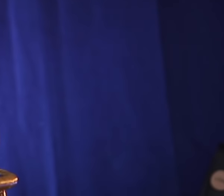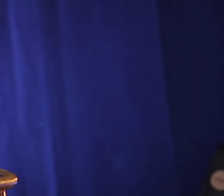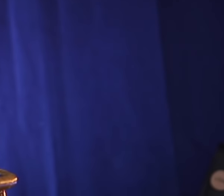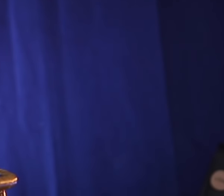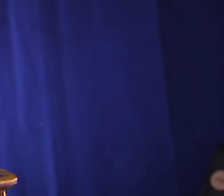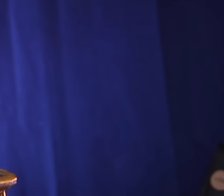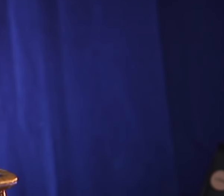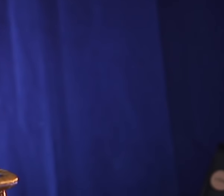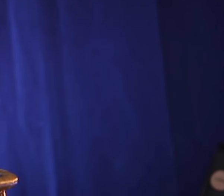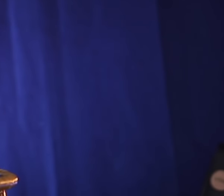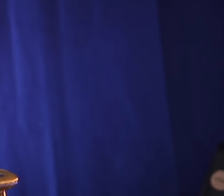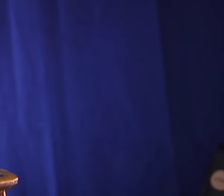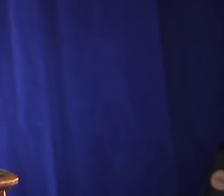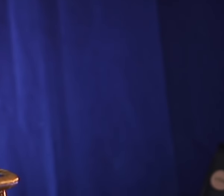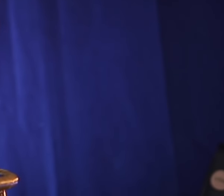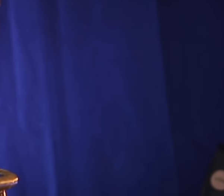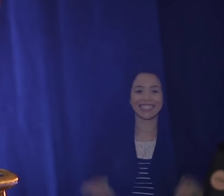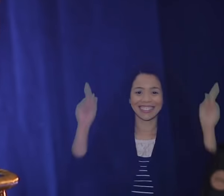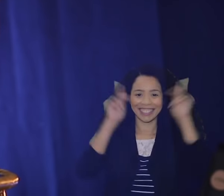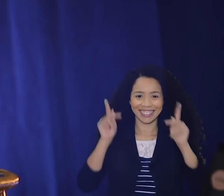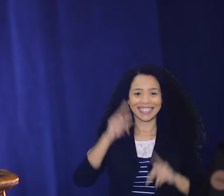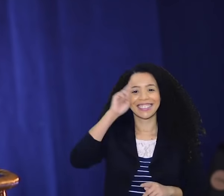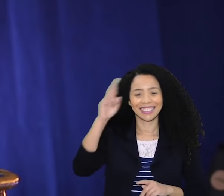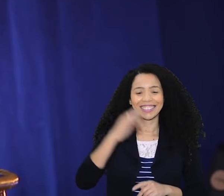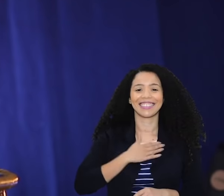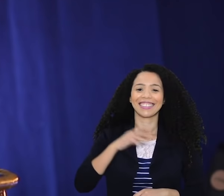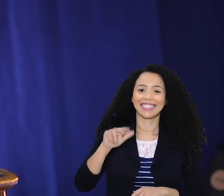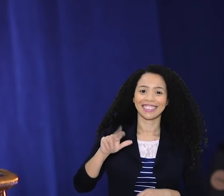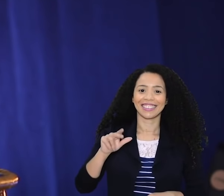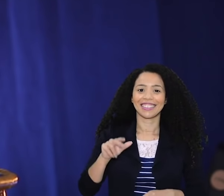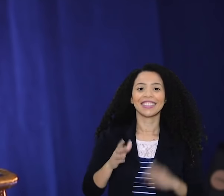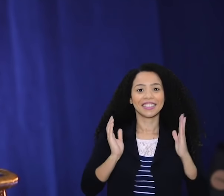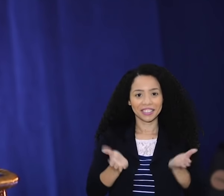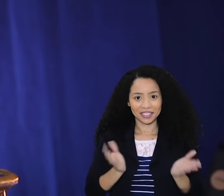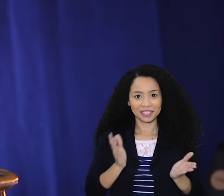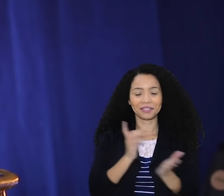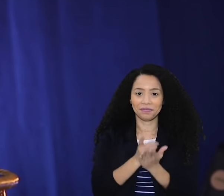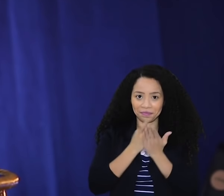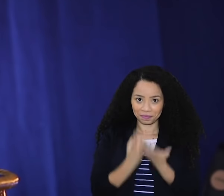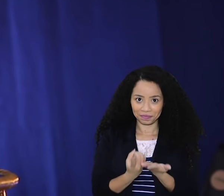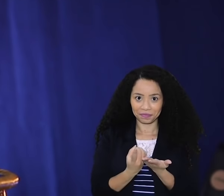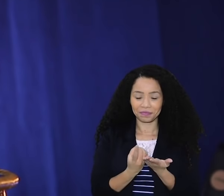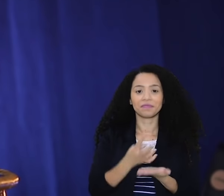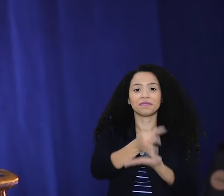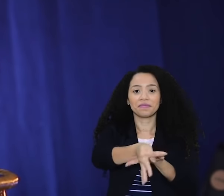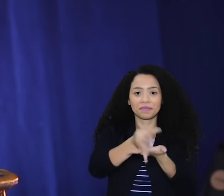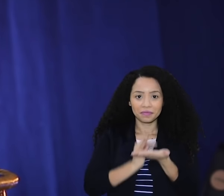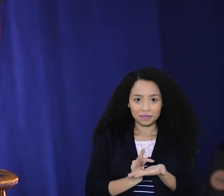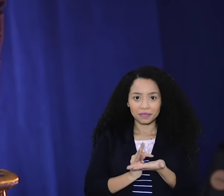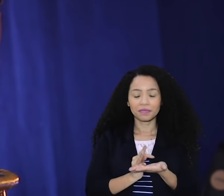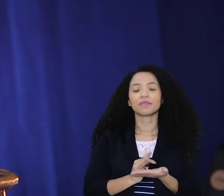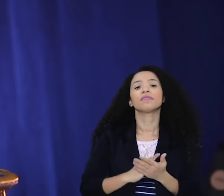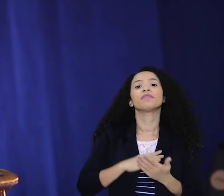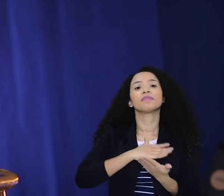A graça e a paz, meus irmãos. Vamos agora abrir nossas Bíblias no texto que dá sequência à nossa série de reflexões,